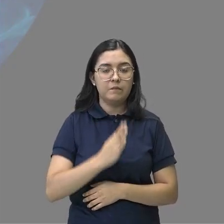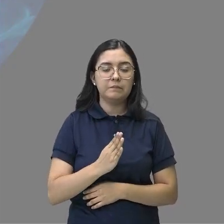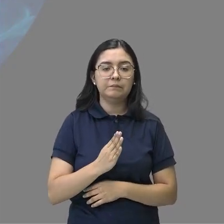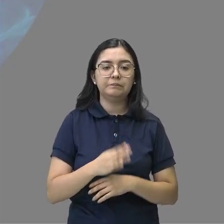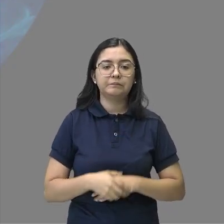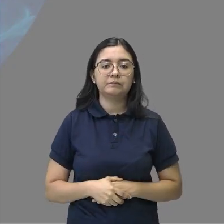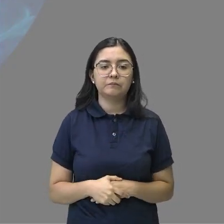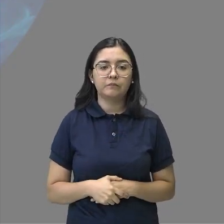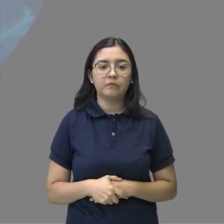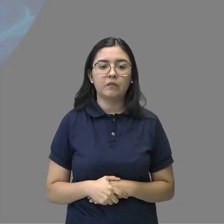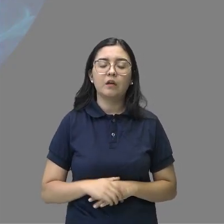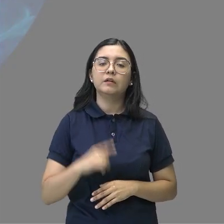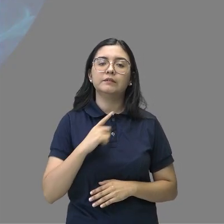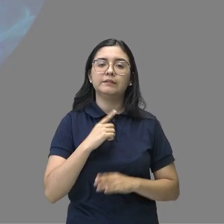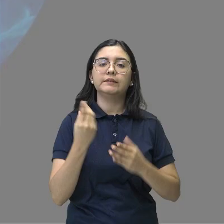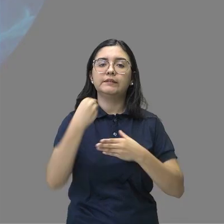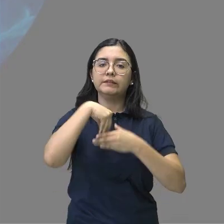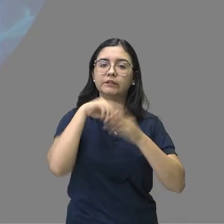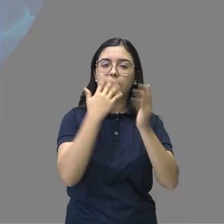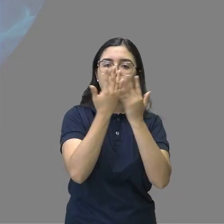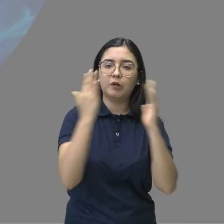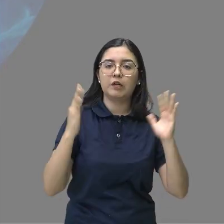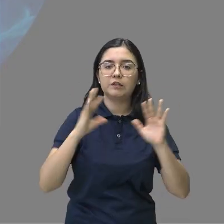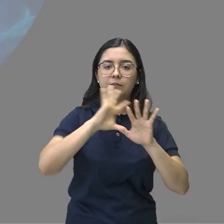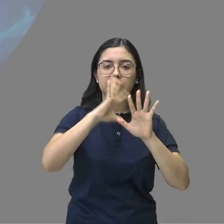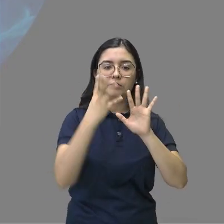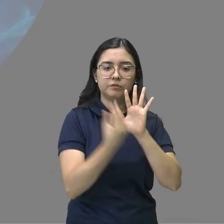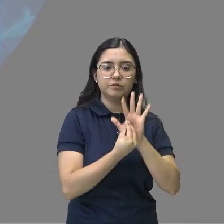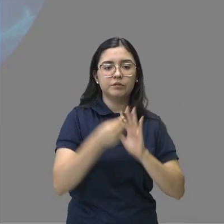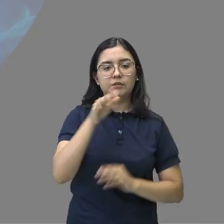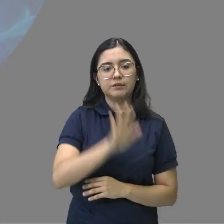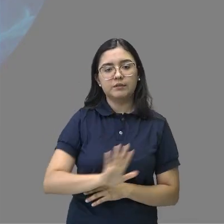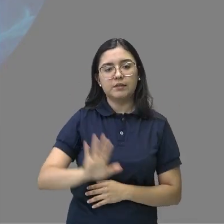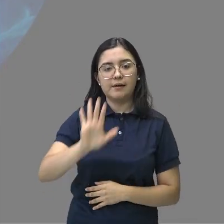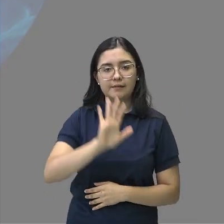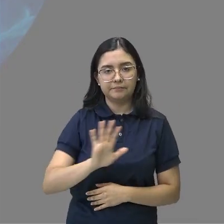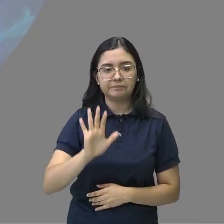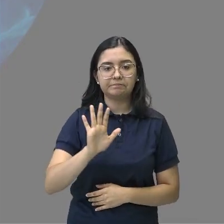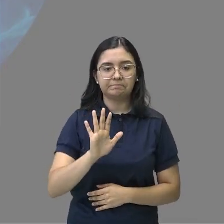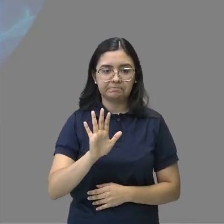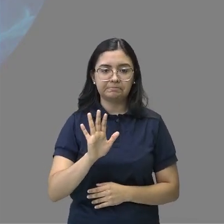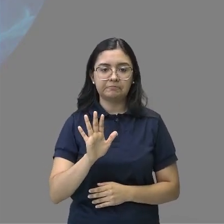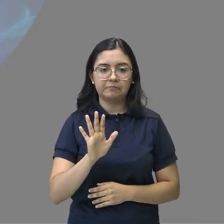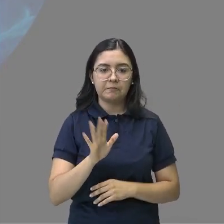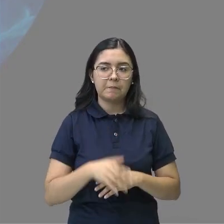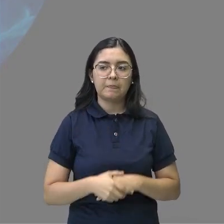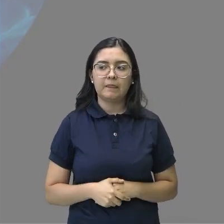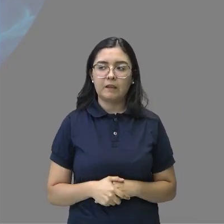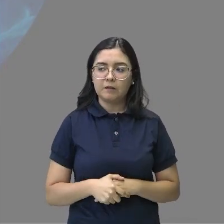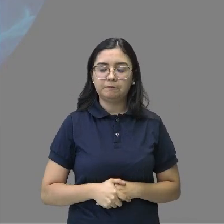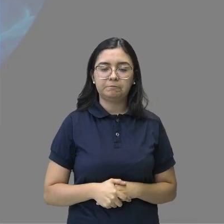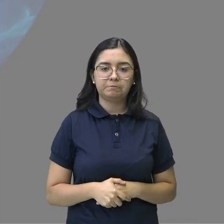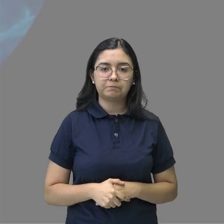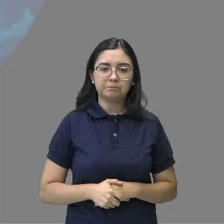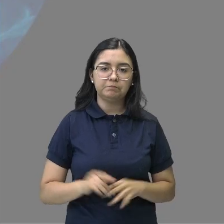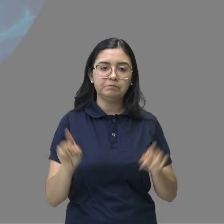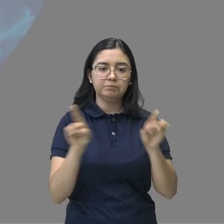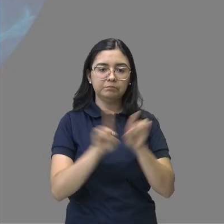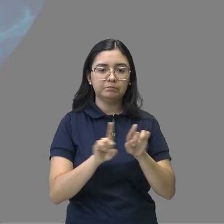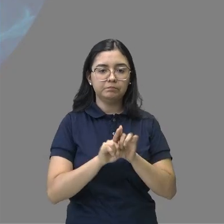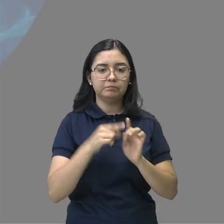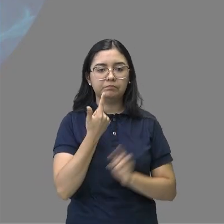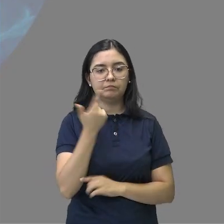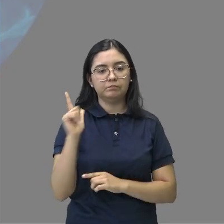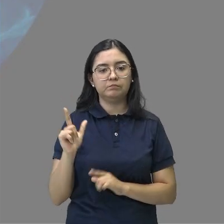seja, aqui dentro da floresta amazônica, nessas áreas, né? Nessas regiões aí, nas proximidades, aqui também